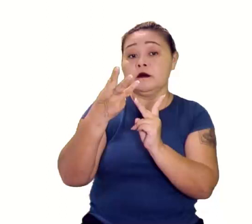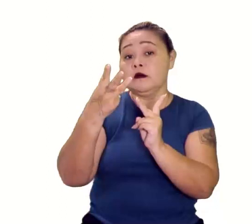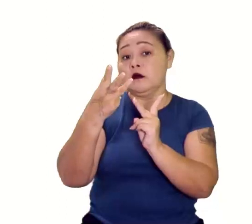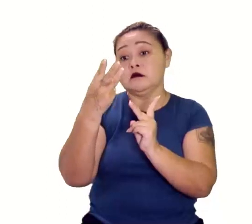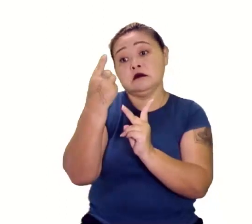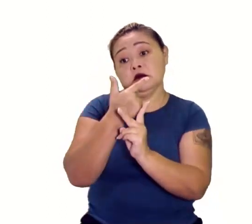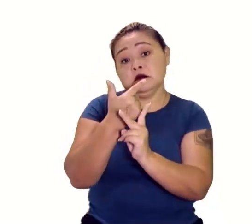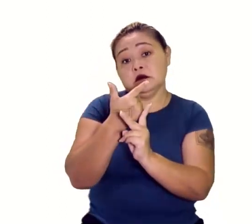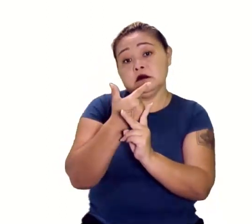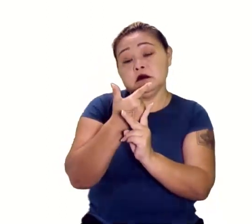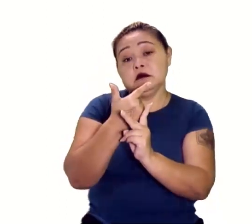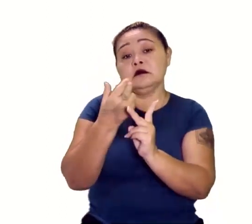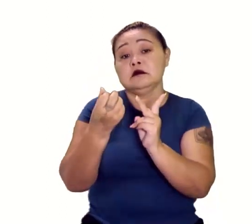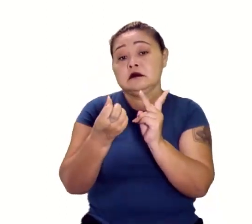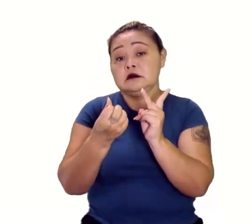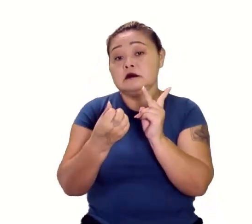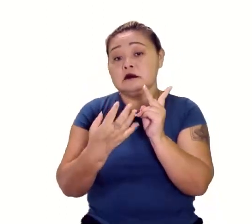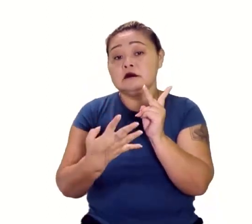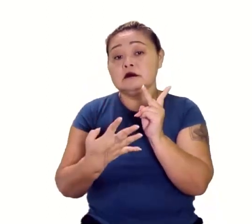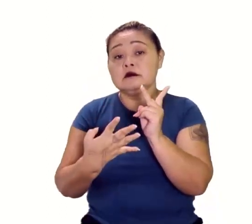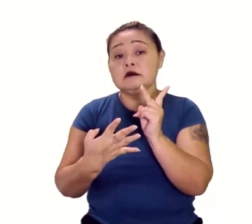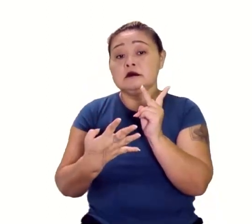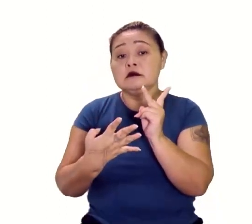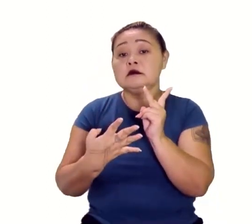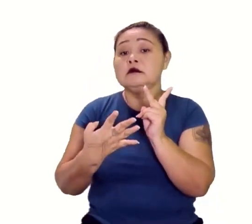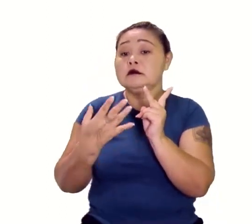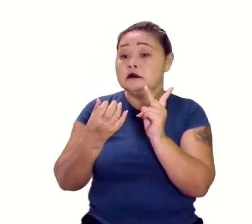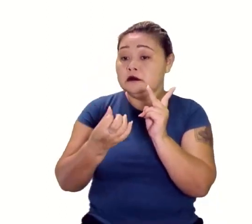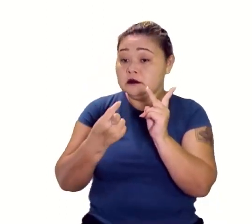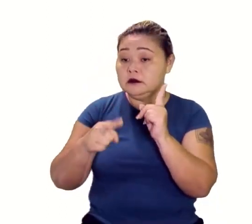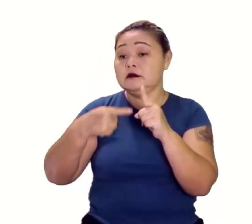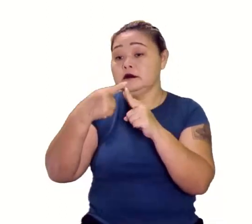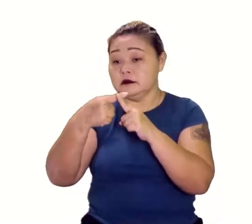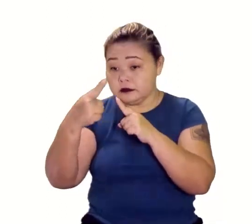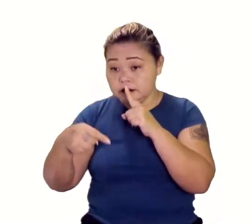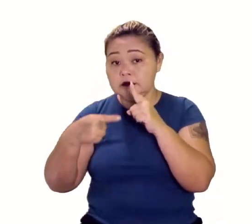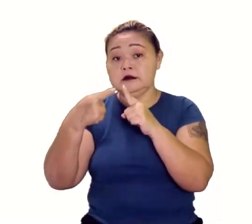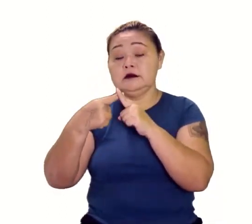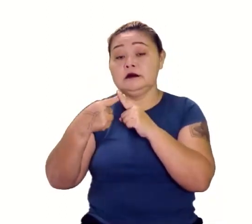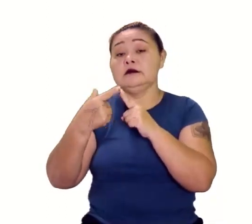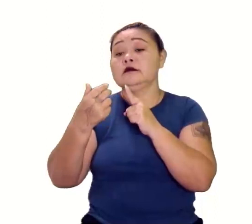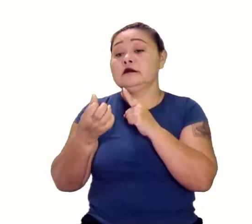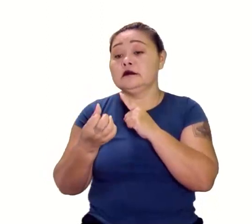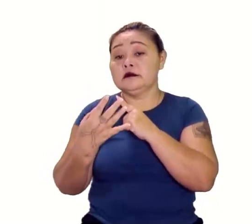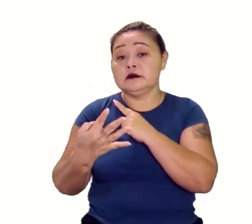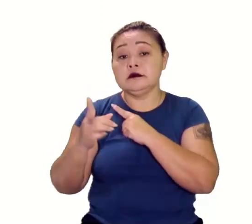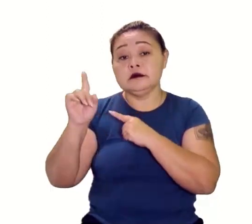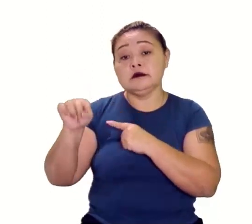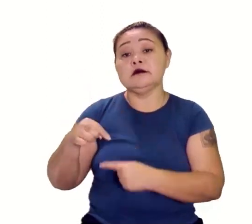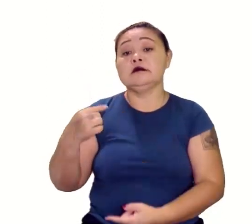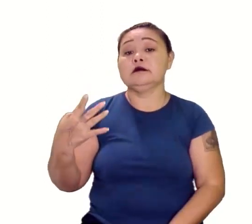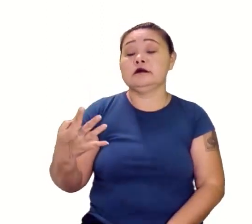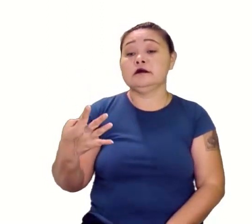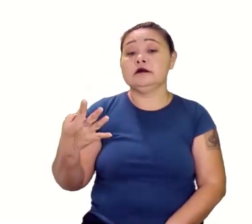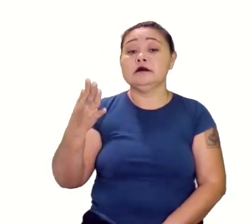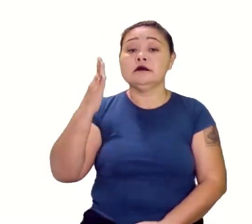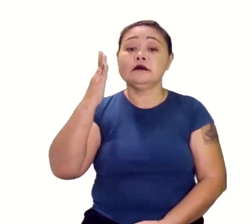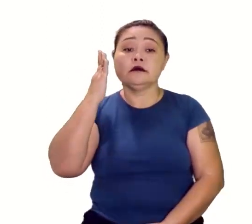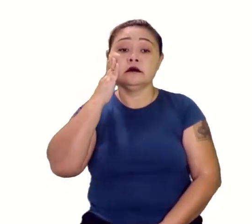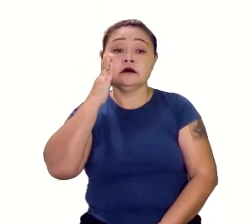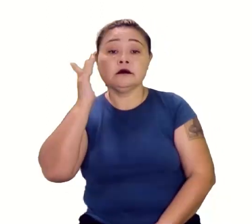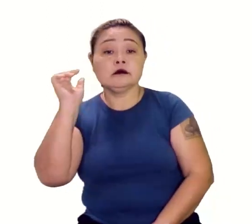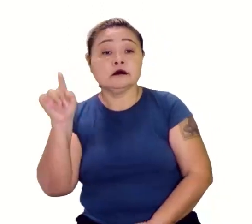quadrado. 64. Qual é o número que ele vezes ele dá 64? É o 4. Já vimos que